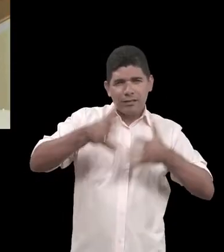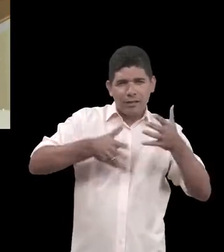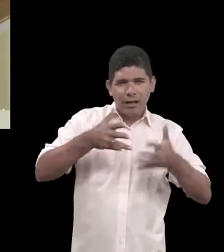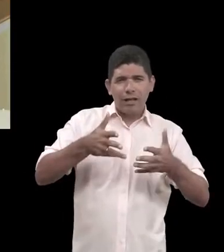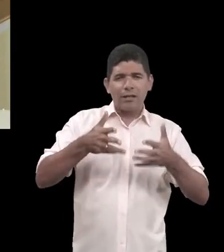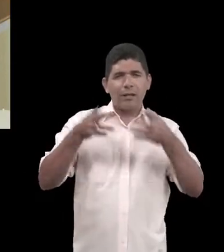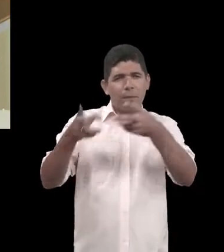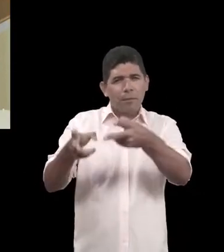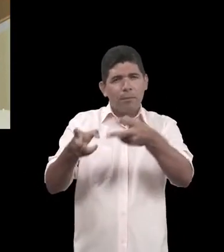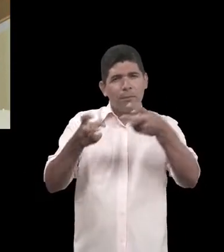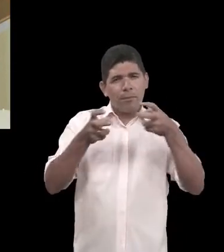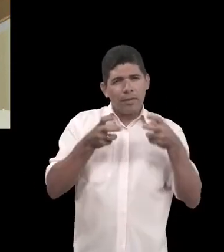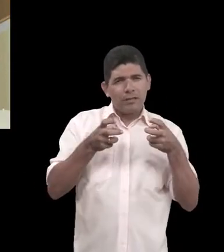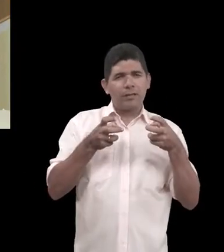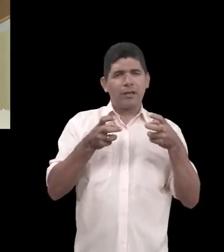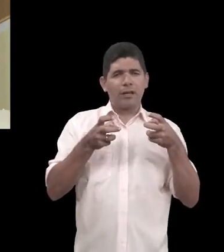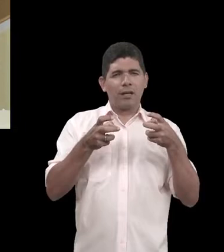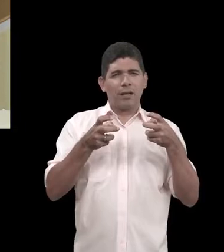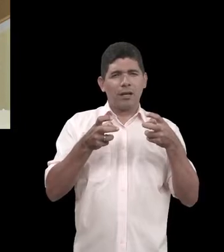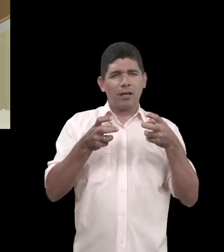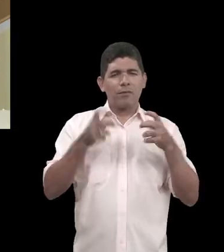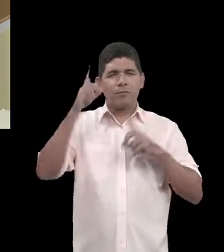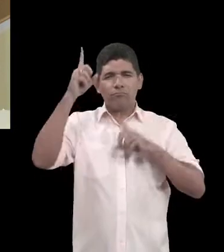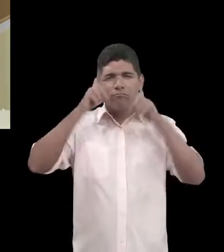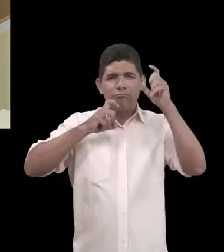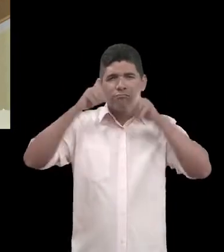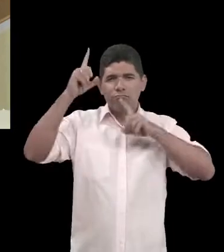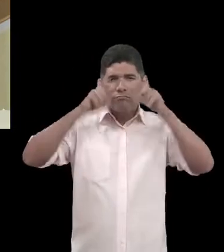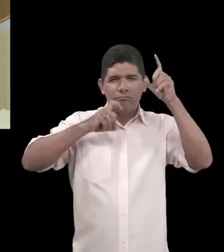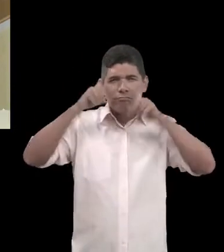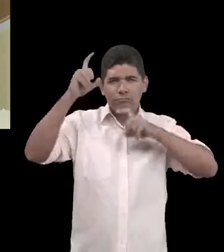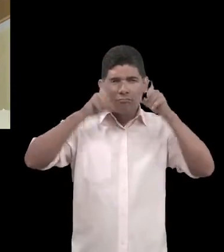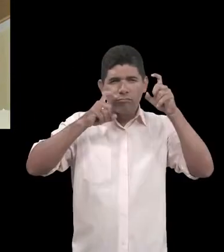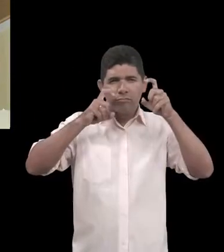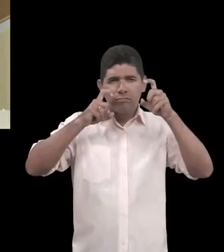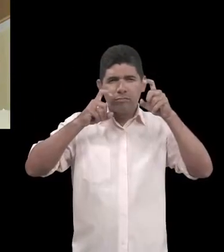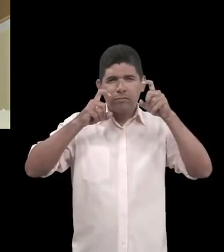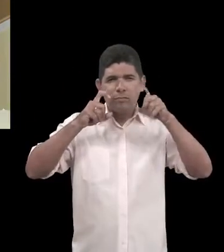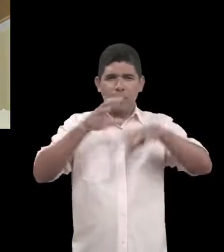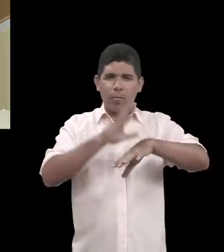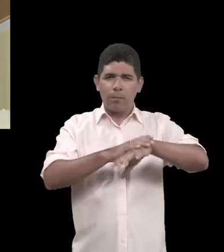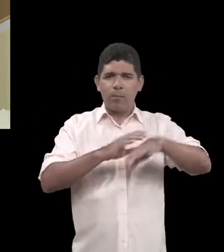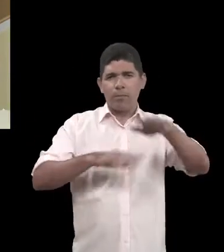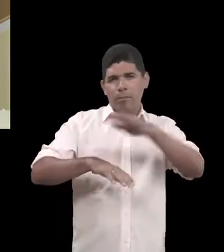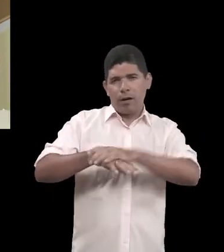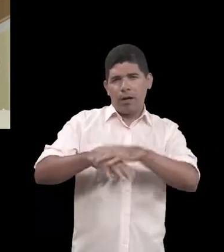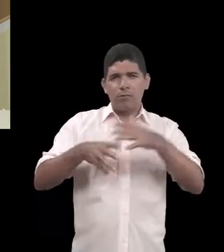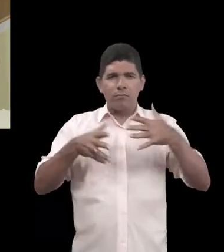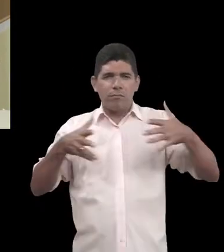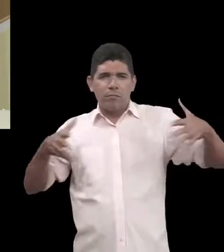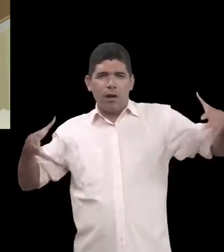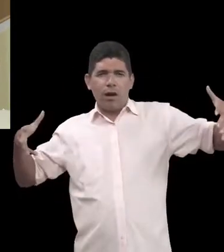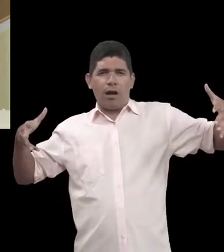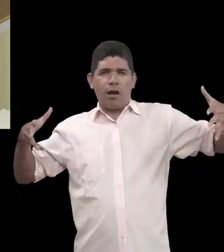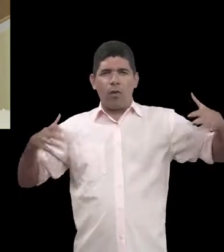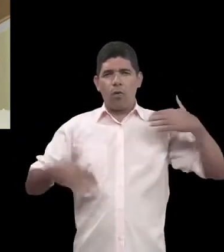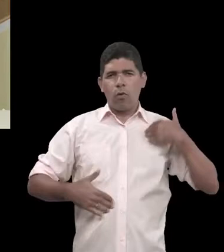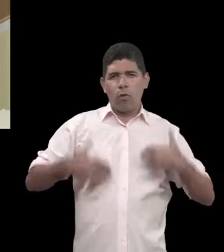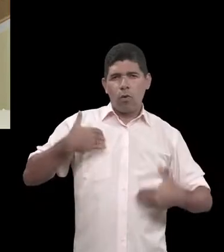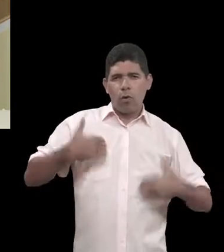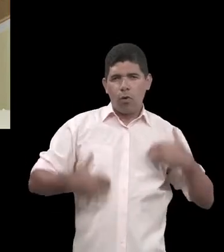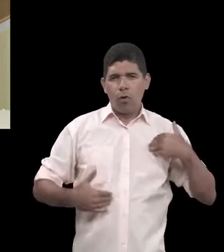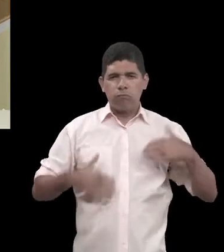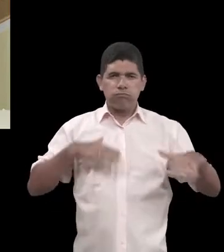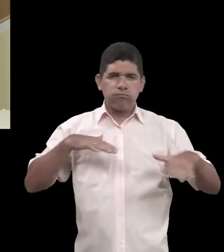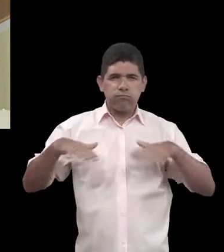acontece principalmente por expressão facial e amplitude dos movimentos e das mãos e dos braços